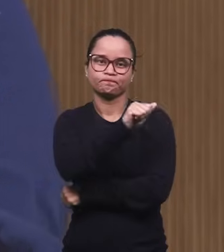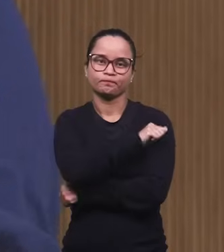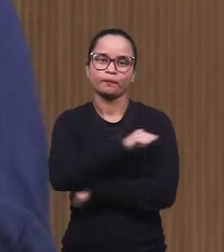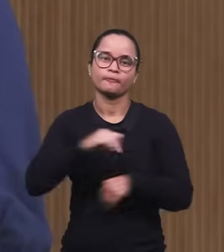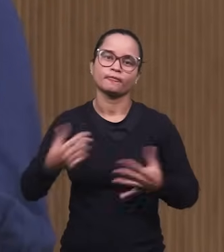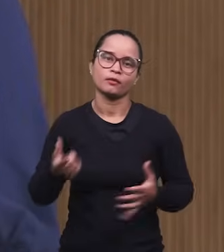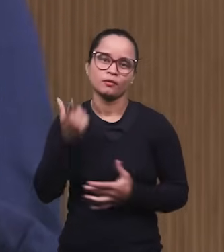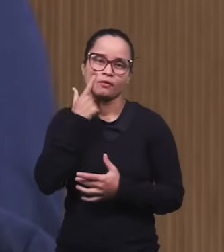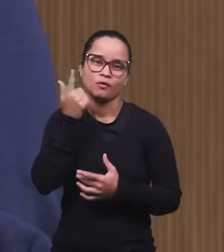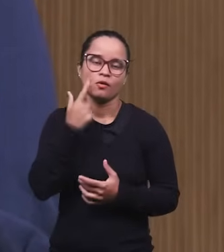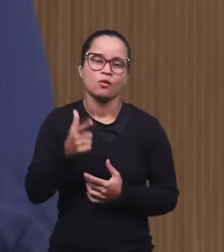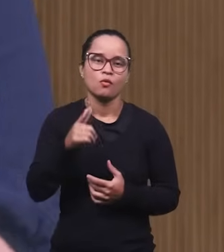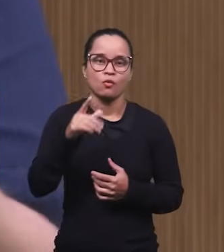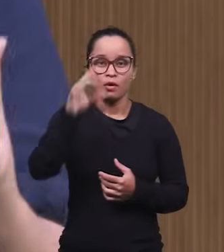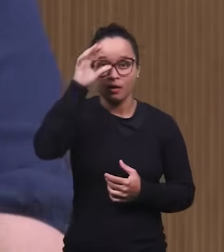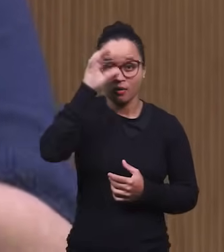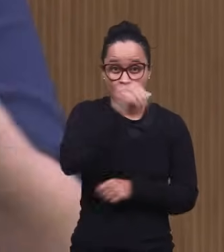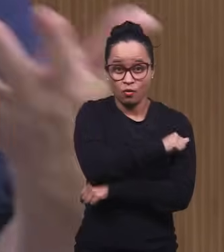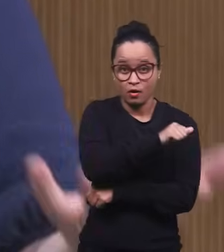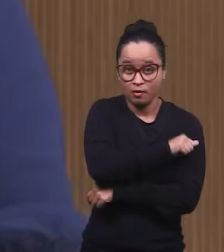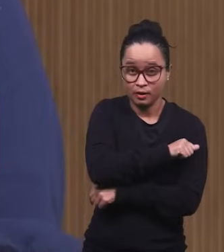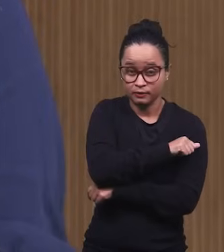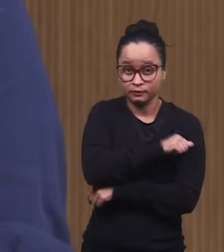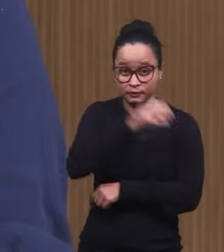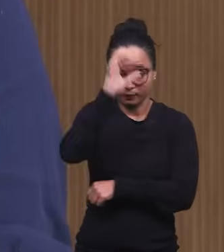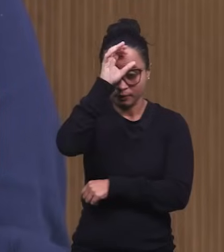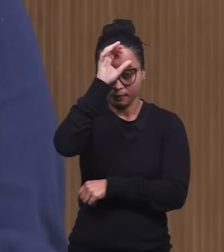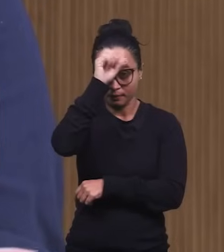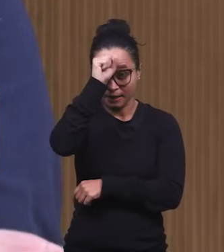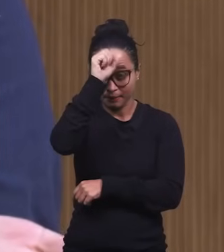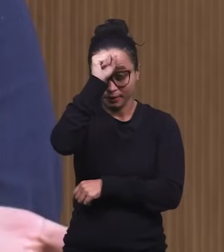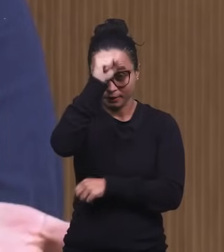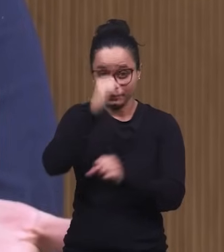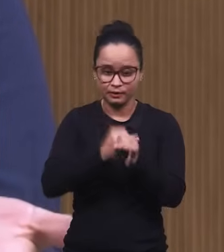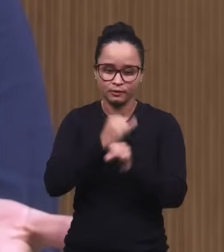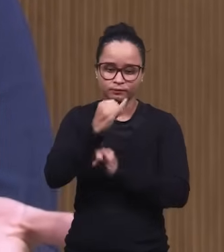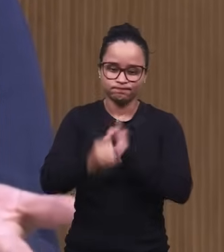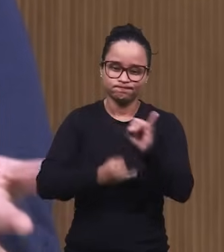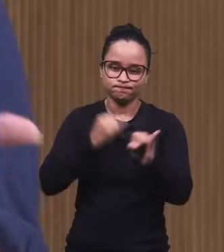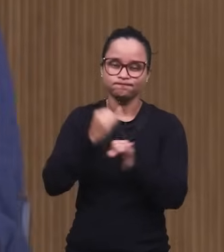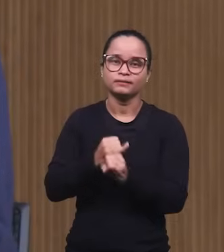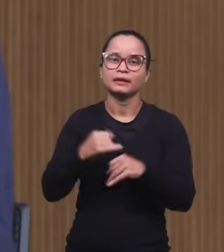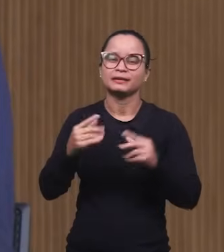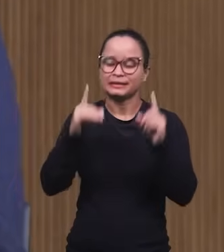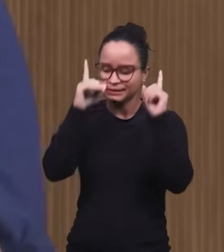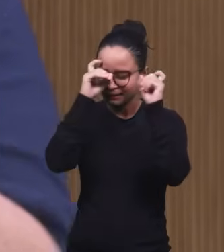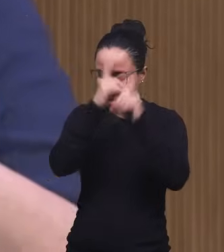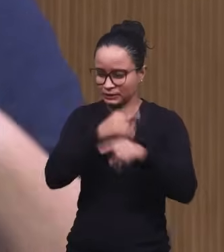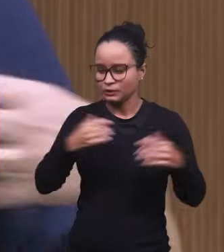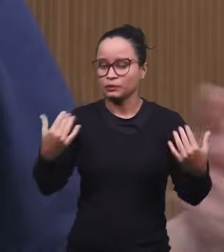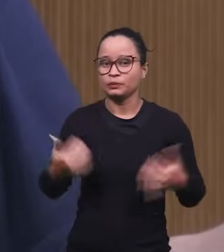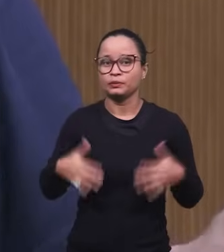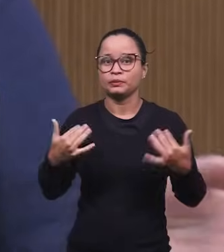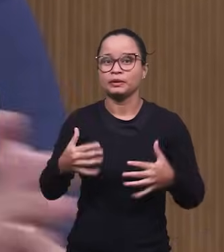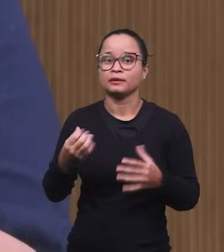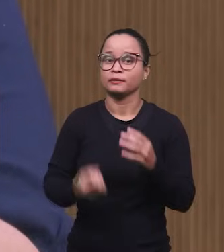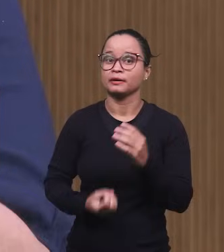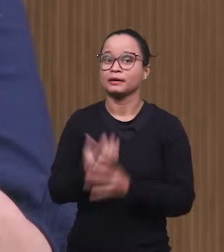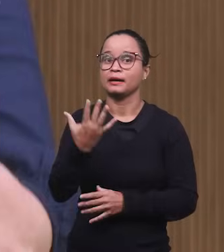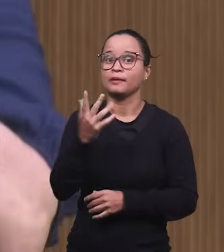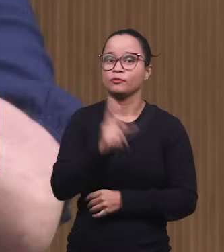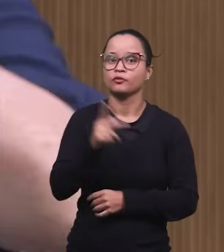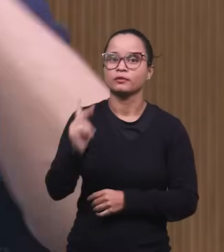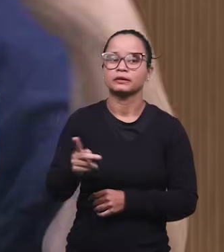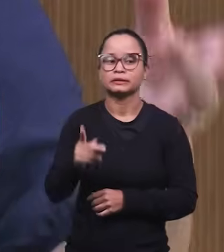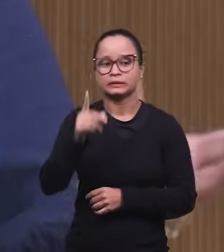né? Você pega um aluno que foi alfabetizado online. Gente, muito difícil. Então, nós tivemos que criar, nós aqui,